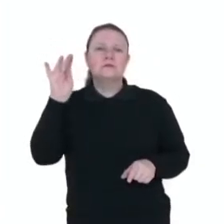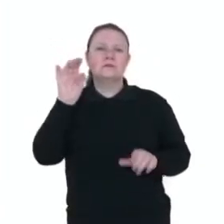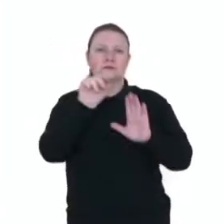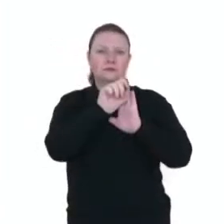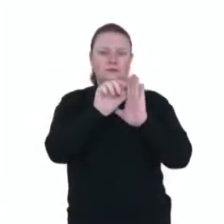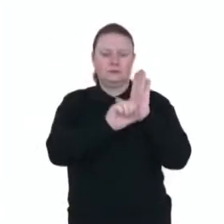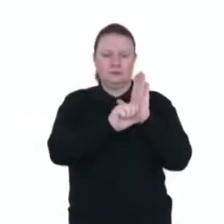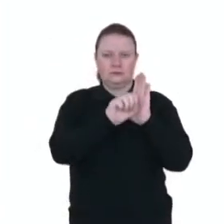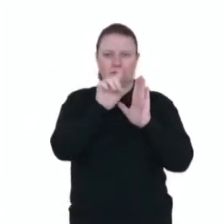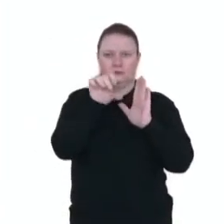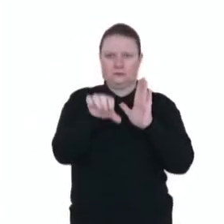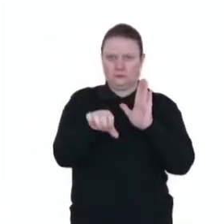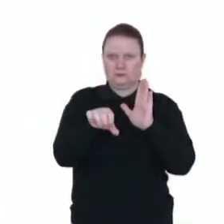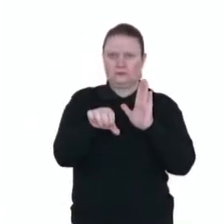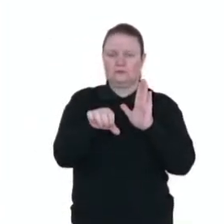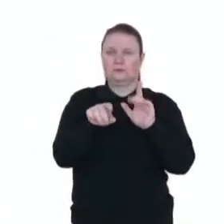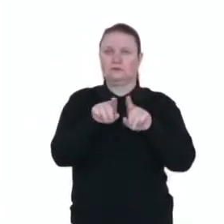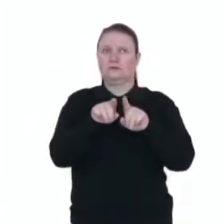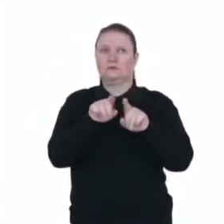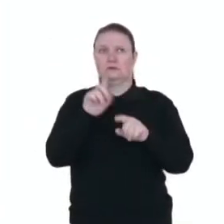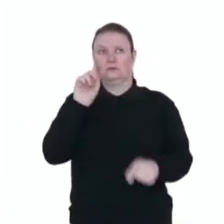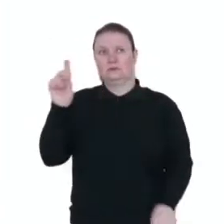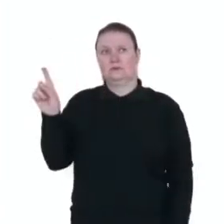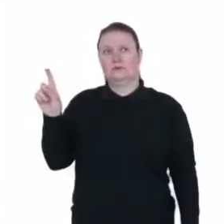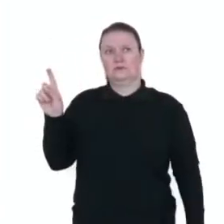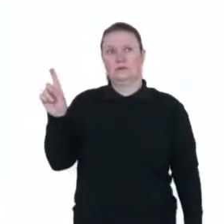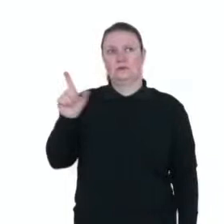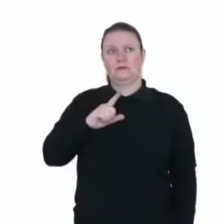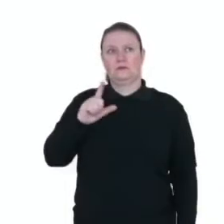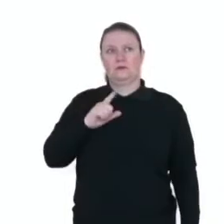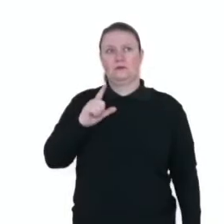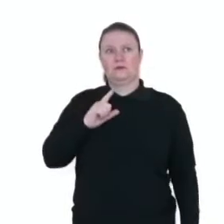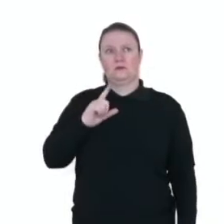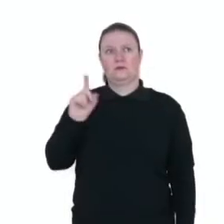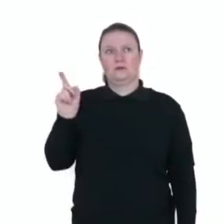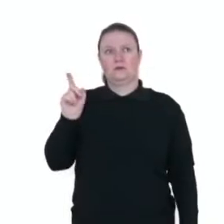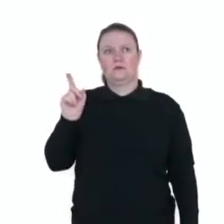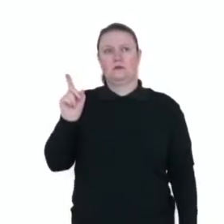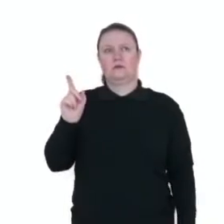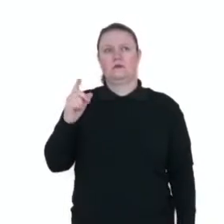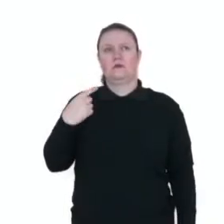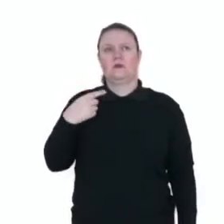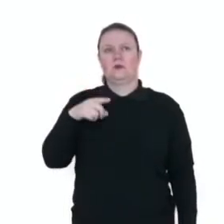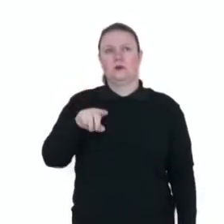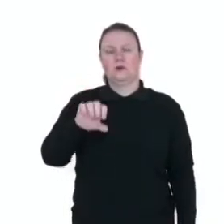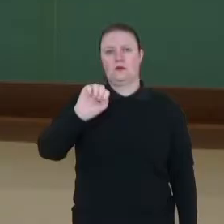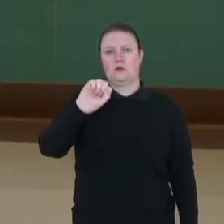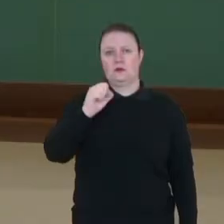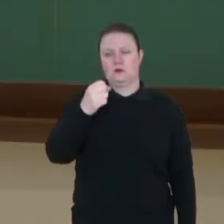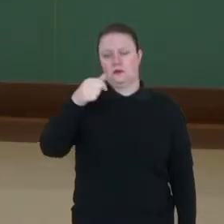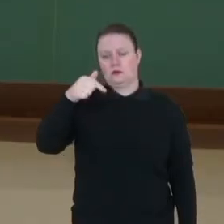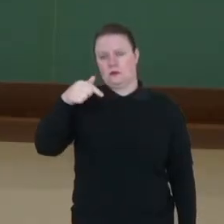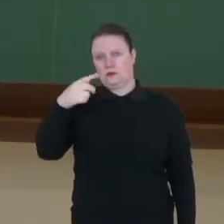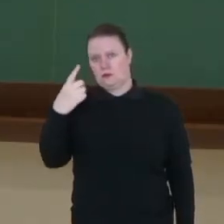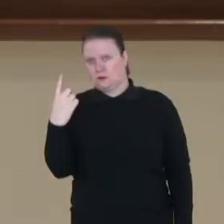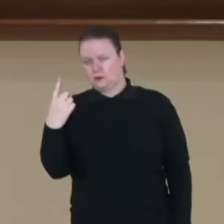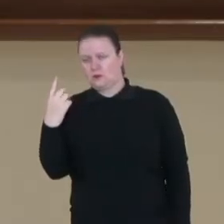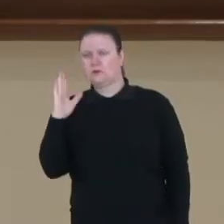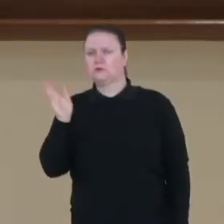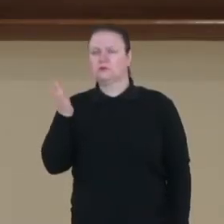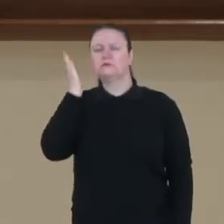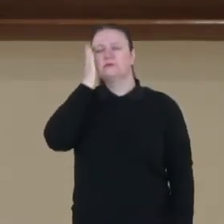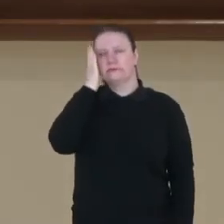XIX. Novamente a gente tem uma caricatura aqui do Charles Darwin, né, de 1871, e a gente já sabe